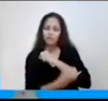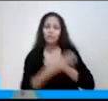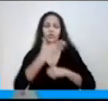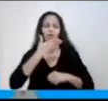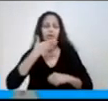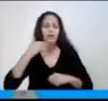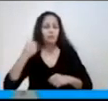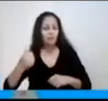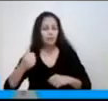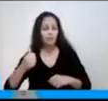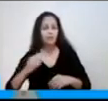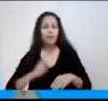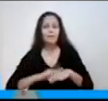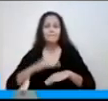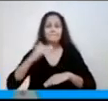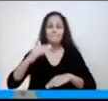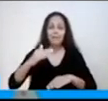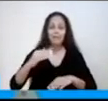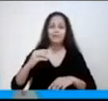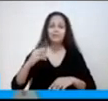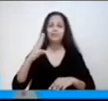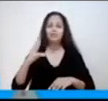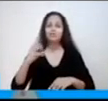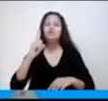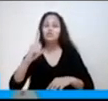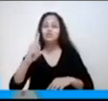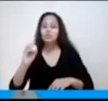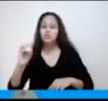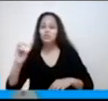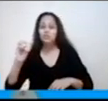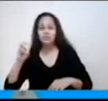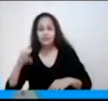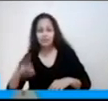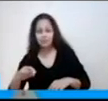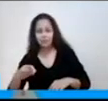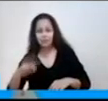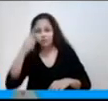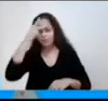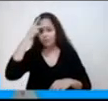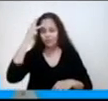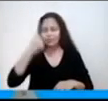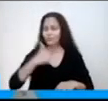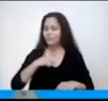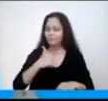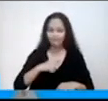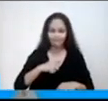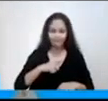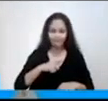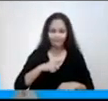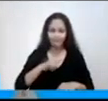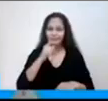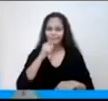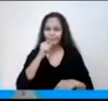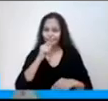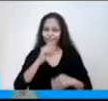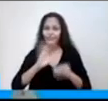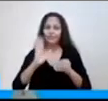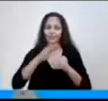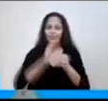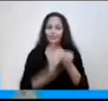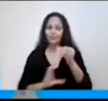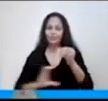melhor. Mais de 100 milhões de pessoas não têm acesso à coleta de esgoto, ou seja, 48,6%